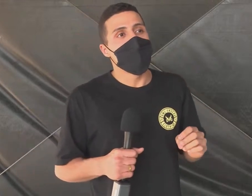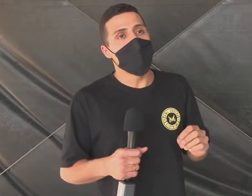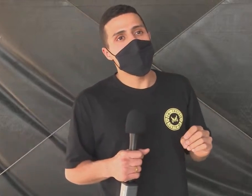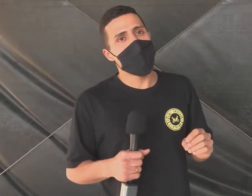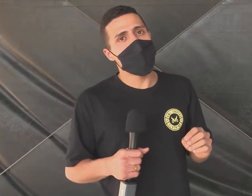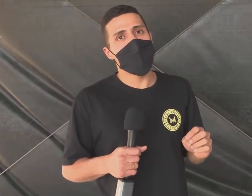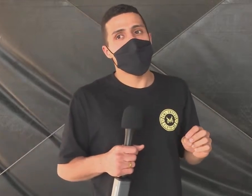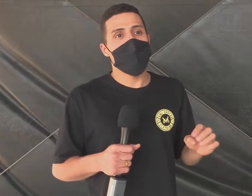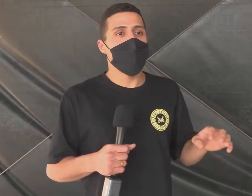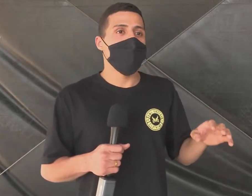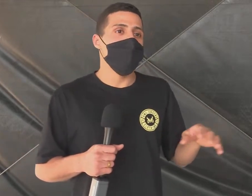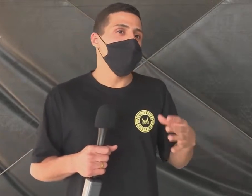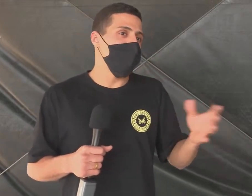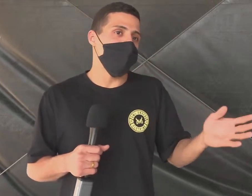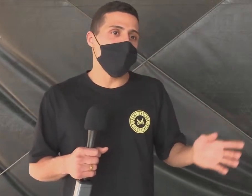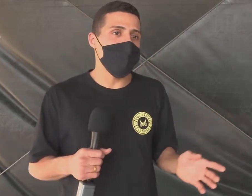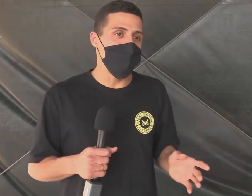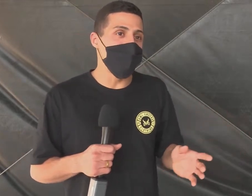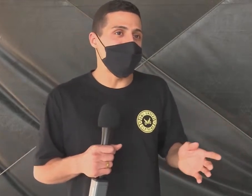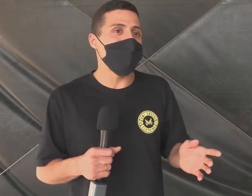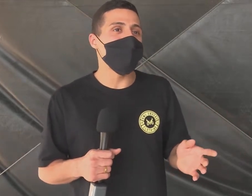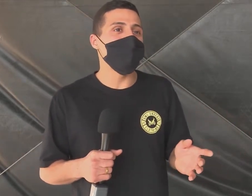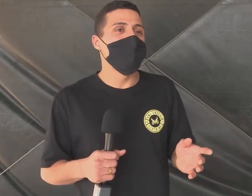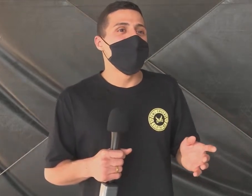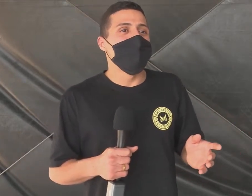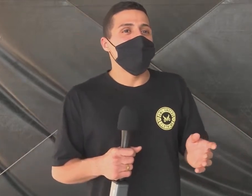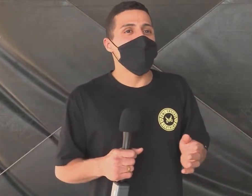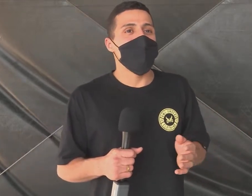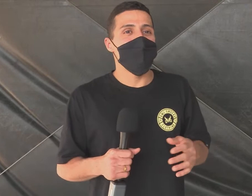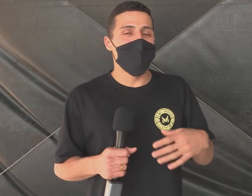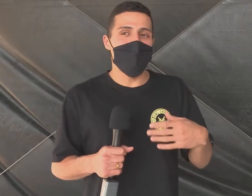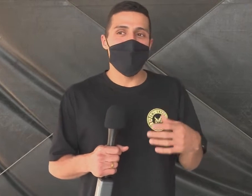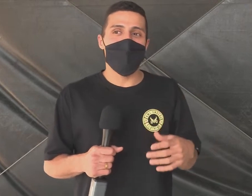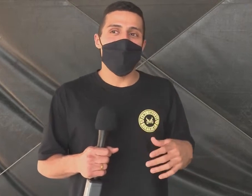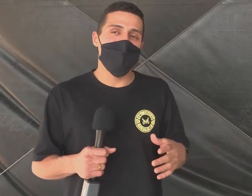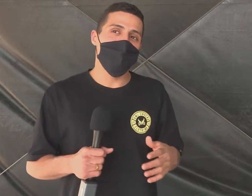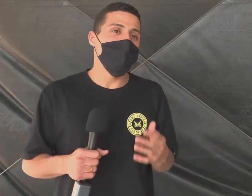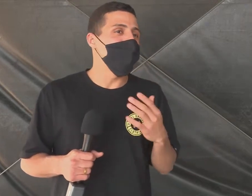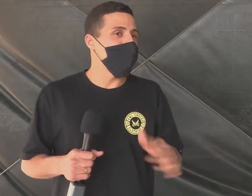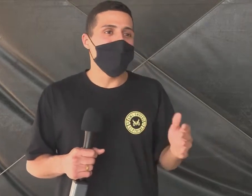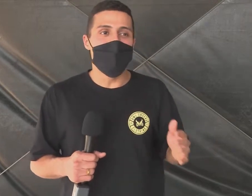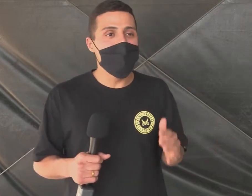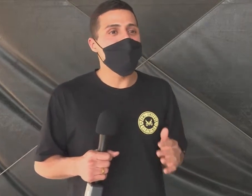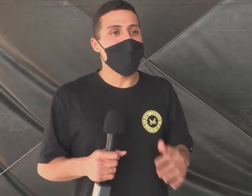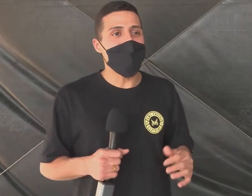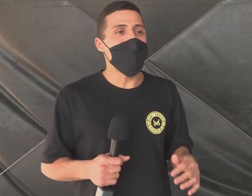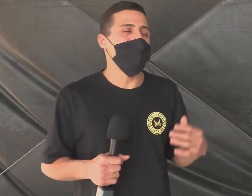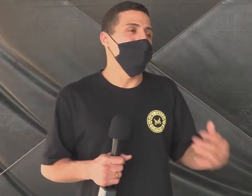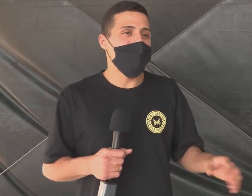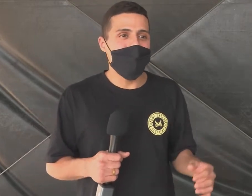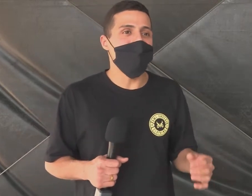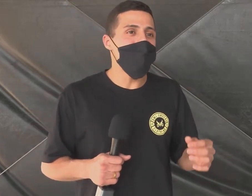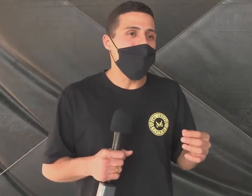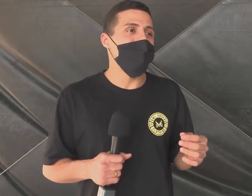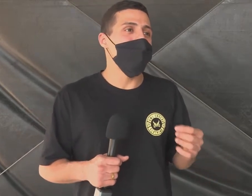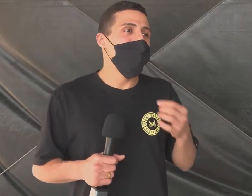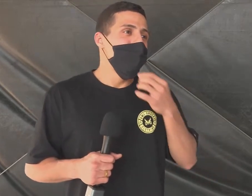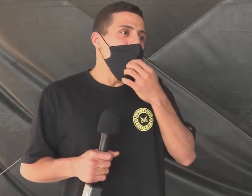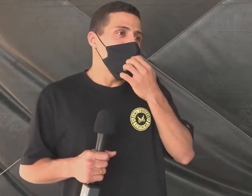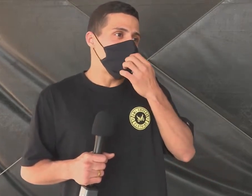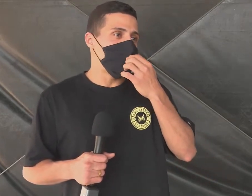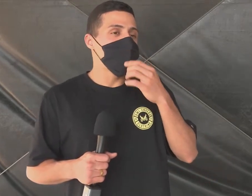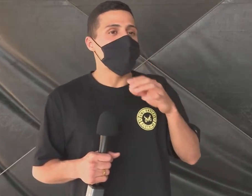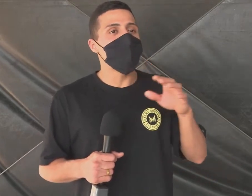importante. Eu fico feliz de ter representar aqui o Vale, né? Eu sempre falo, pessoal, eu vou me esforçar ao máximo, eu vou treinar ao